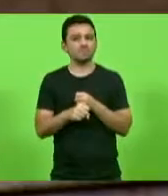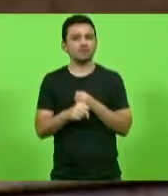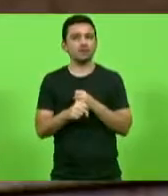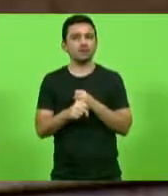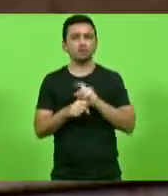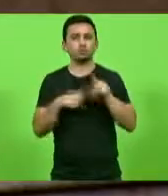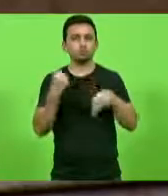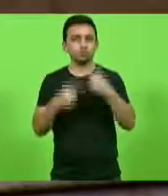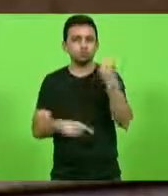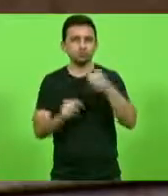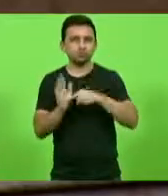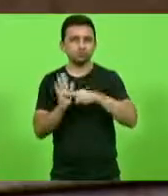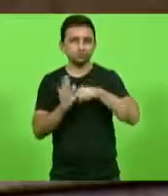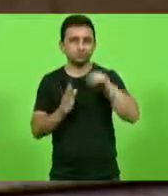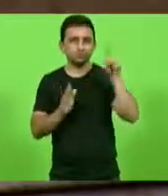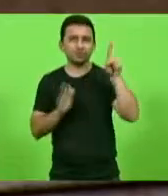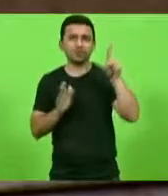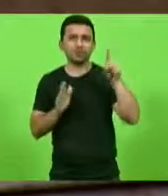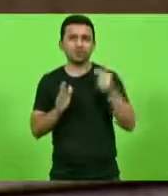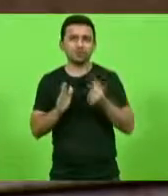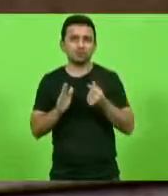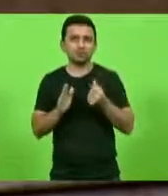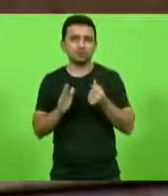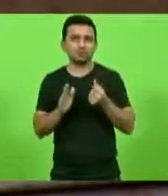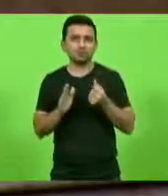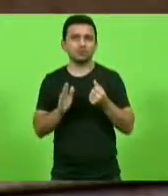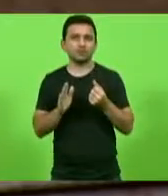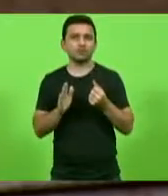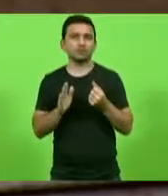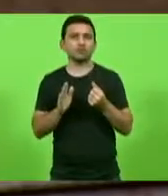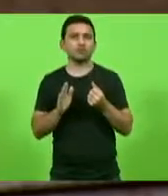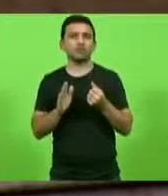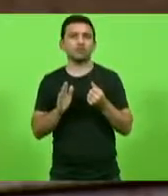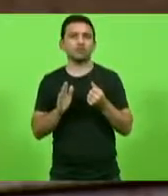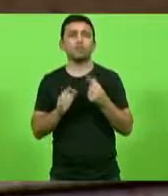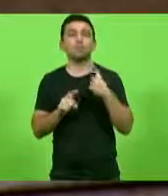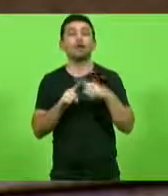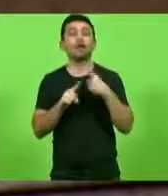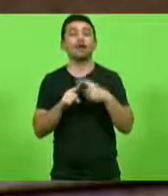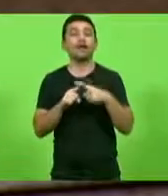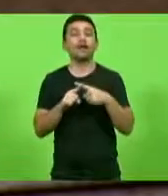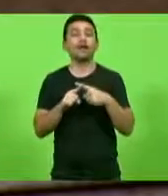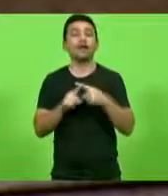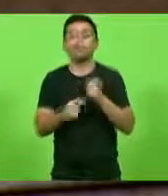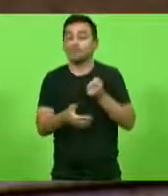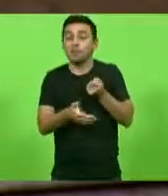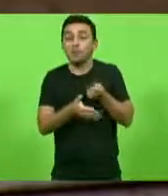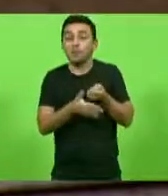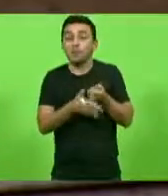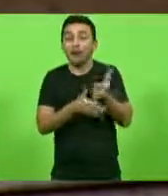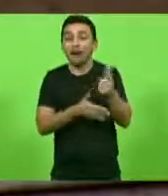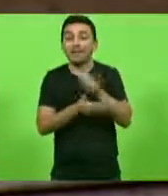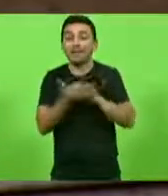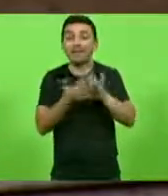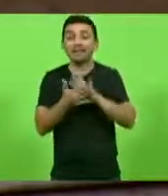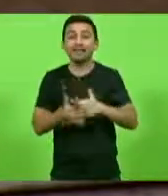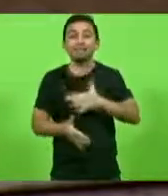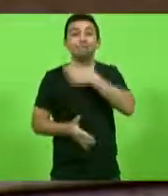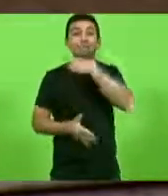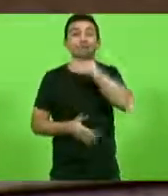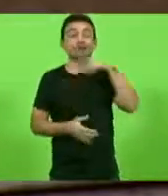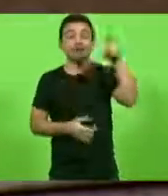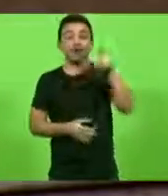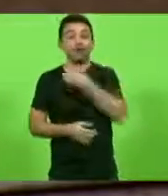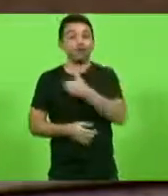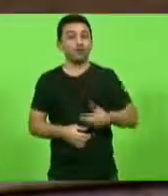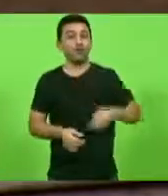na nossa fonte 11, na nossa fonte 100, mas foi devido ao nosso não pagamento da nossa dívida com a União. Pois é, além